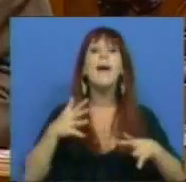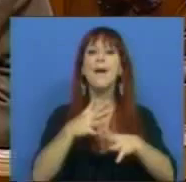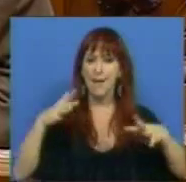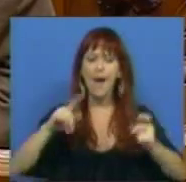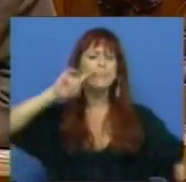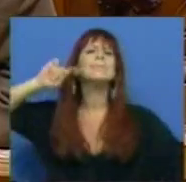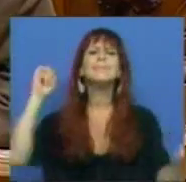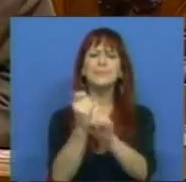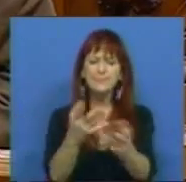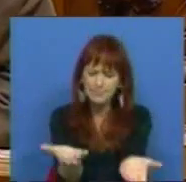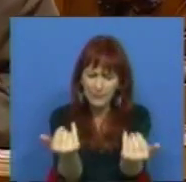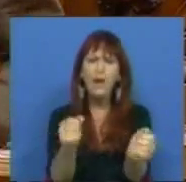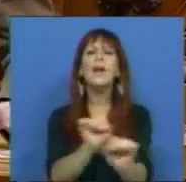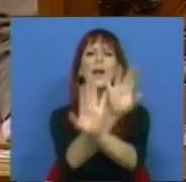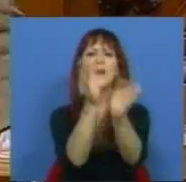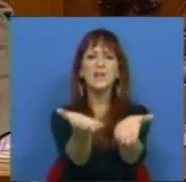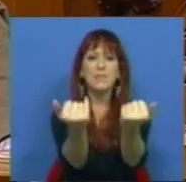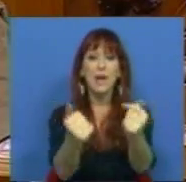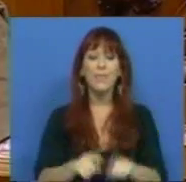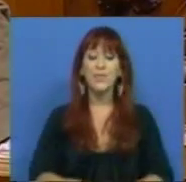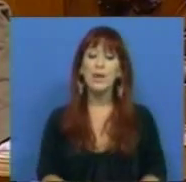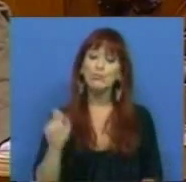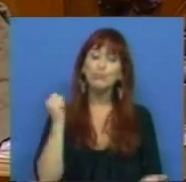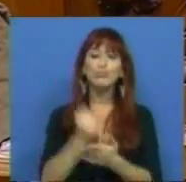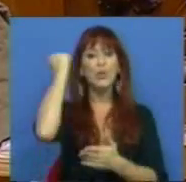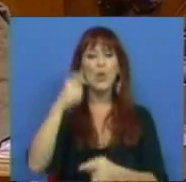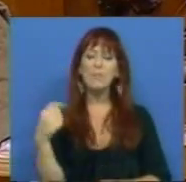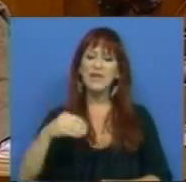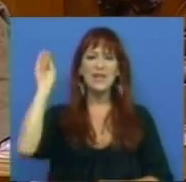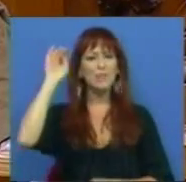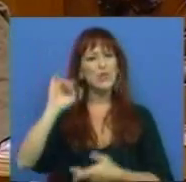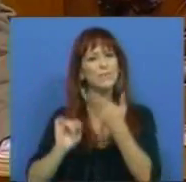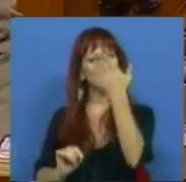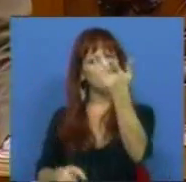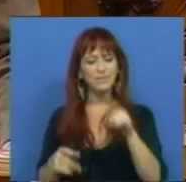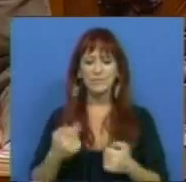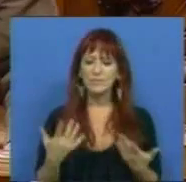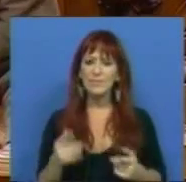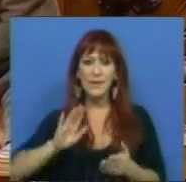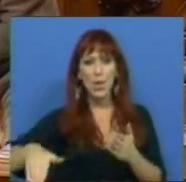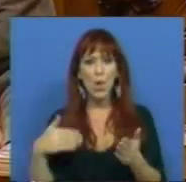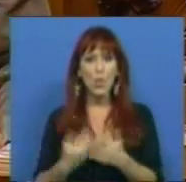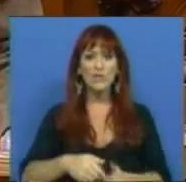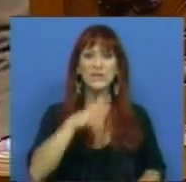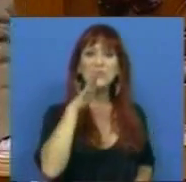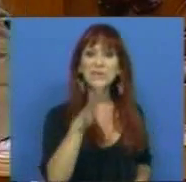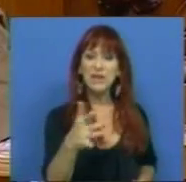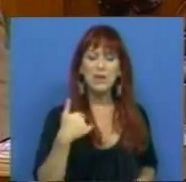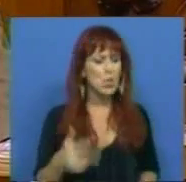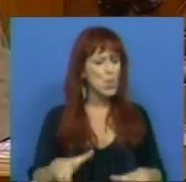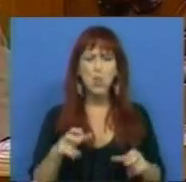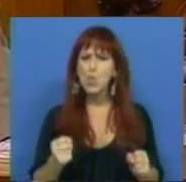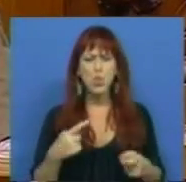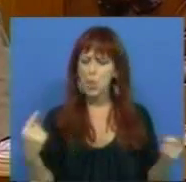a exigência da clareza. Com a chancela oficial da Presidência da República, o atual candidato declarou que